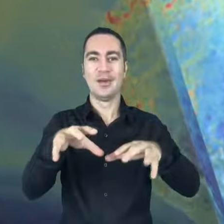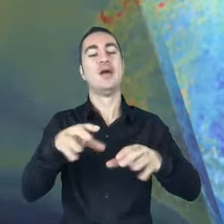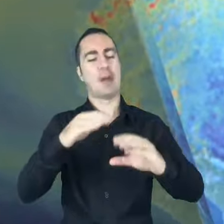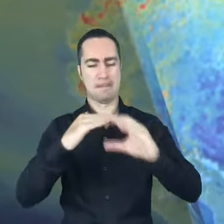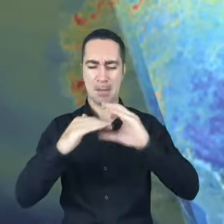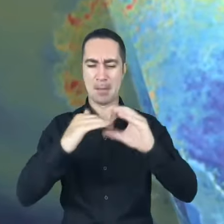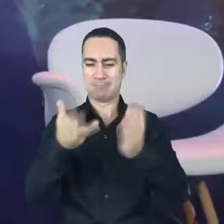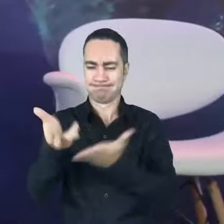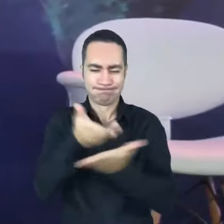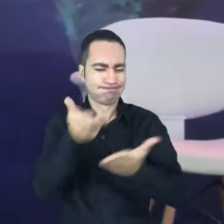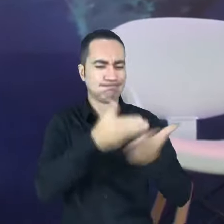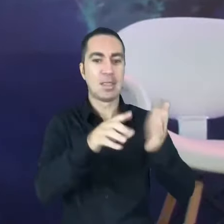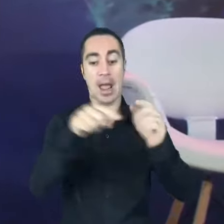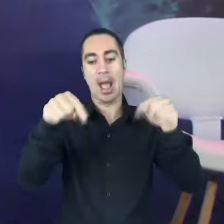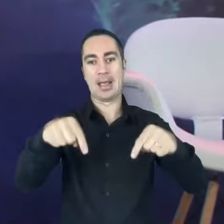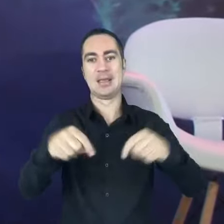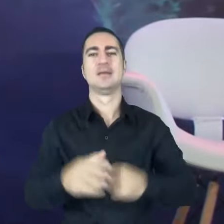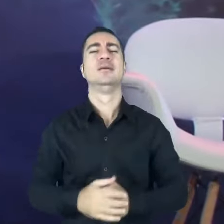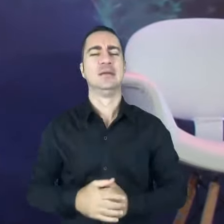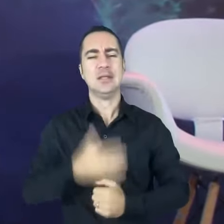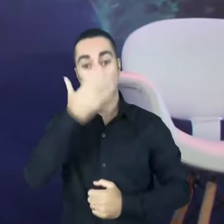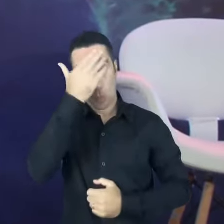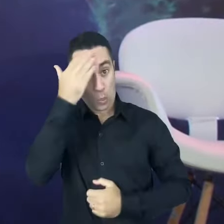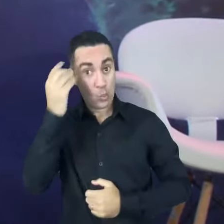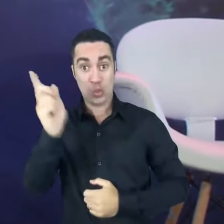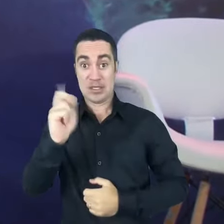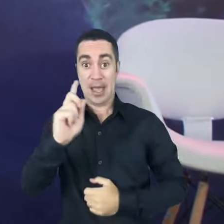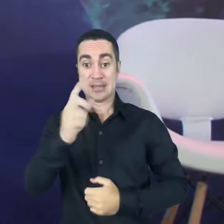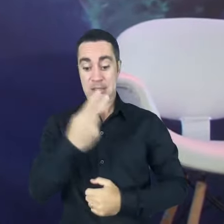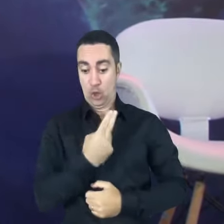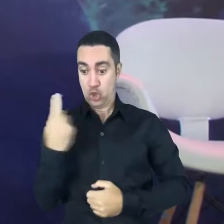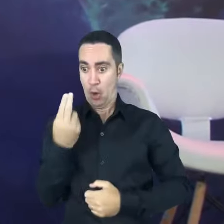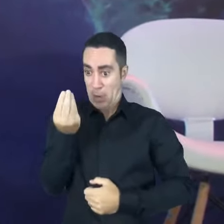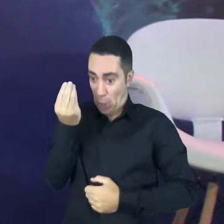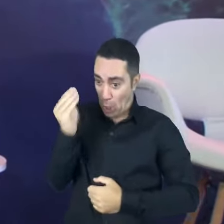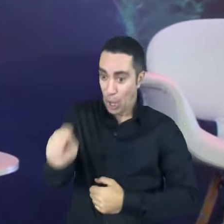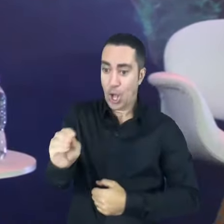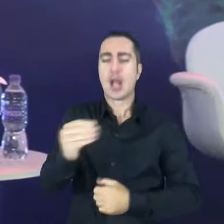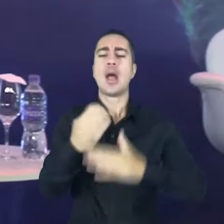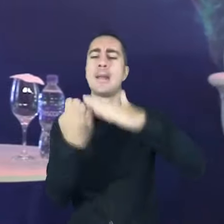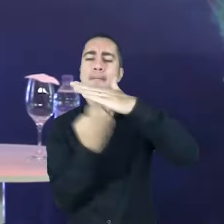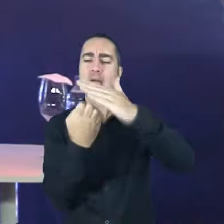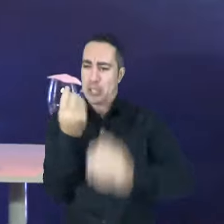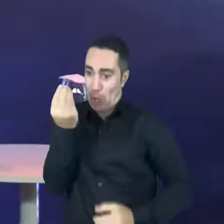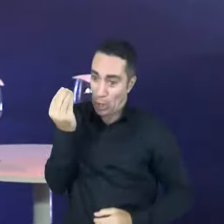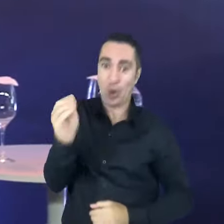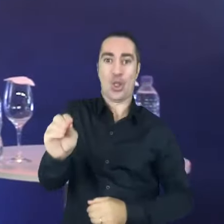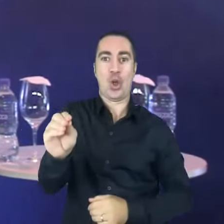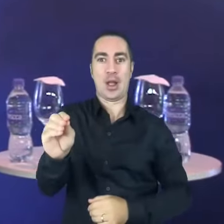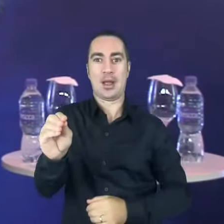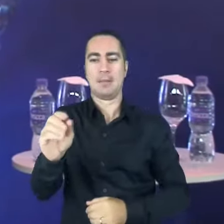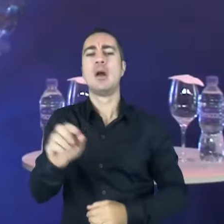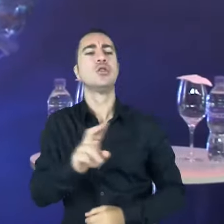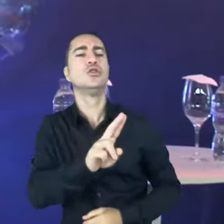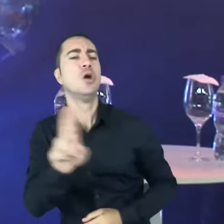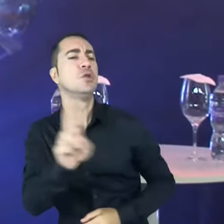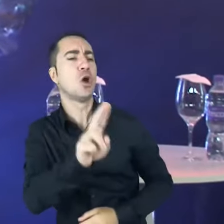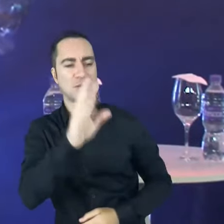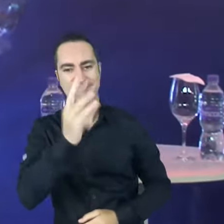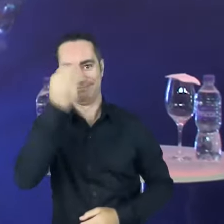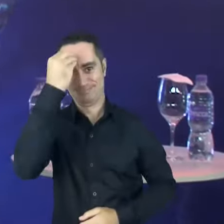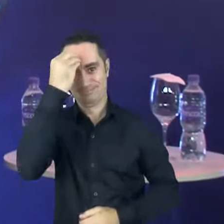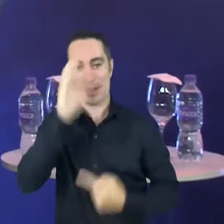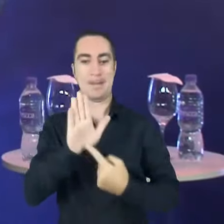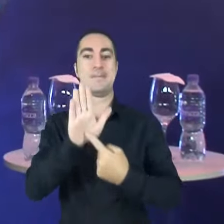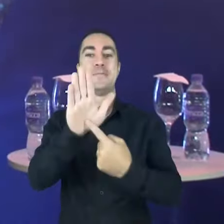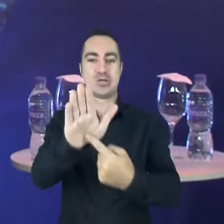Não esquece de colocar também o seu nome e instituição para a gente saber com quem está falando, certo? E para entrar no